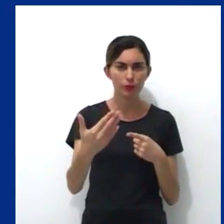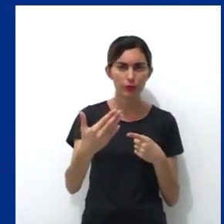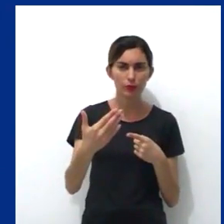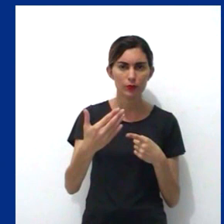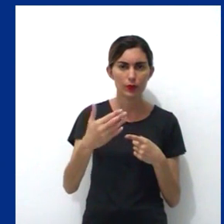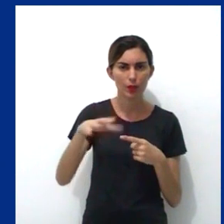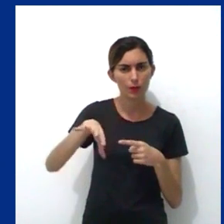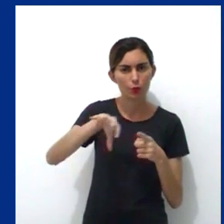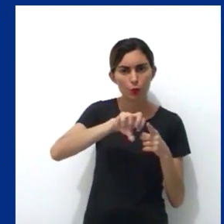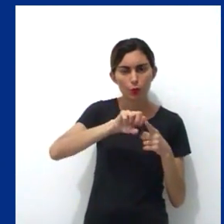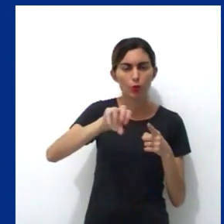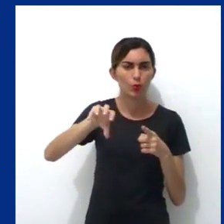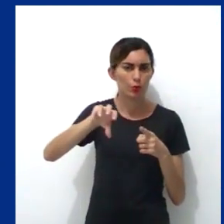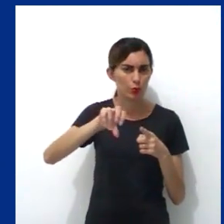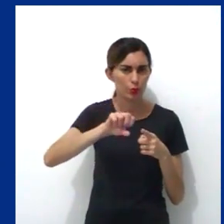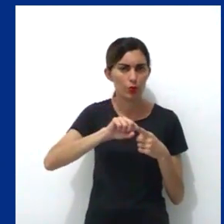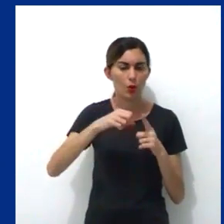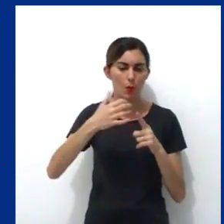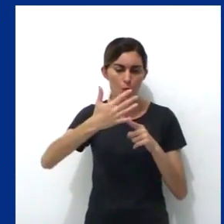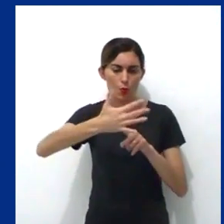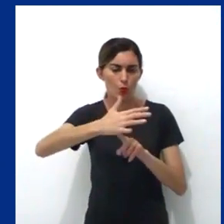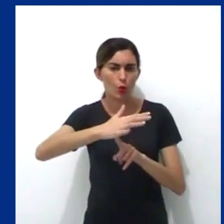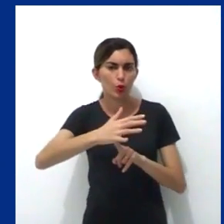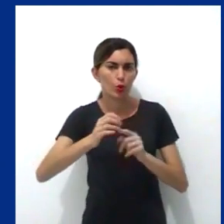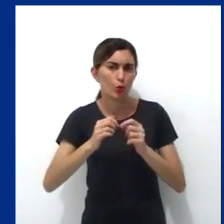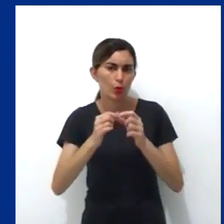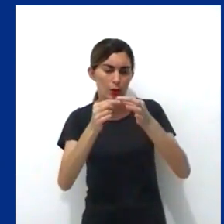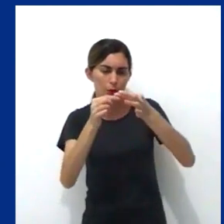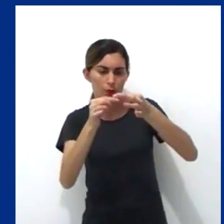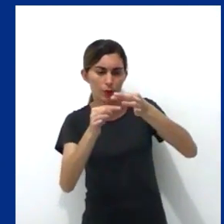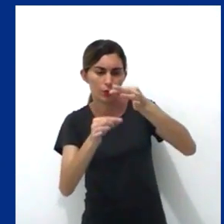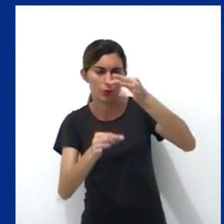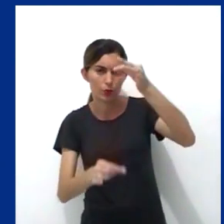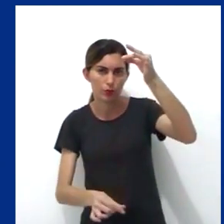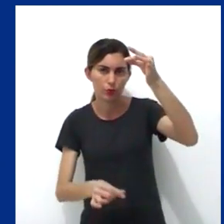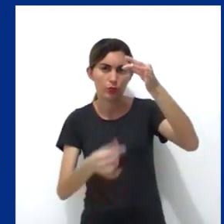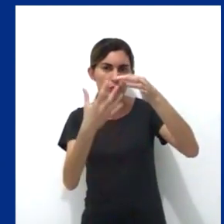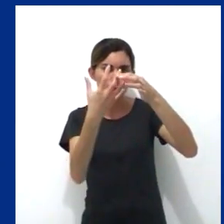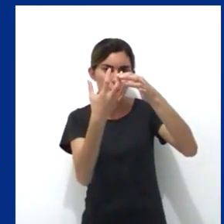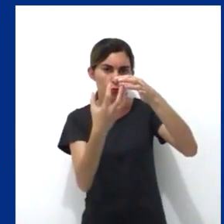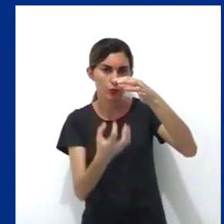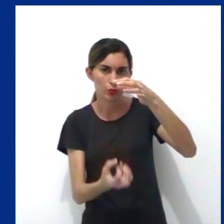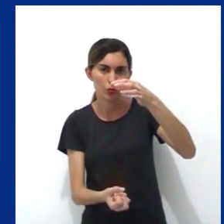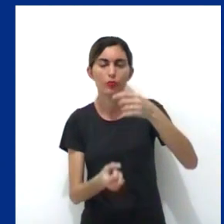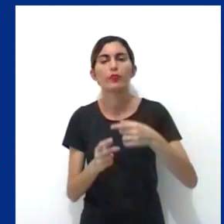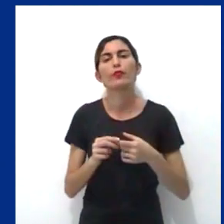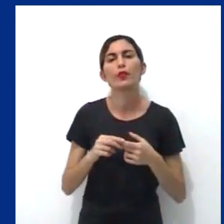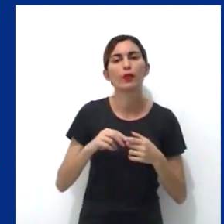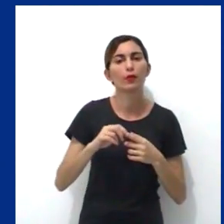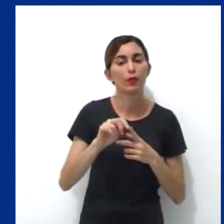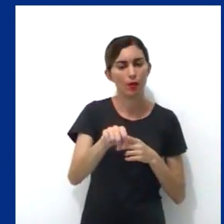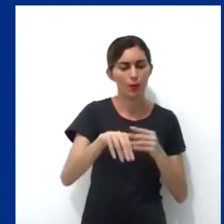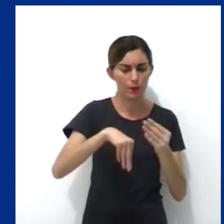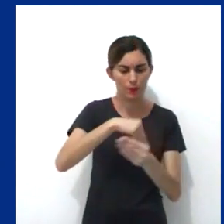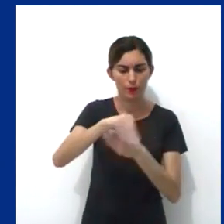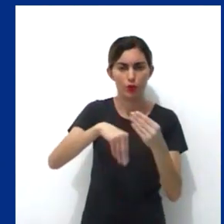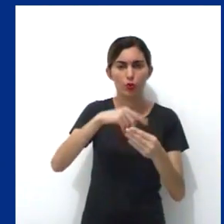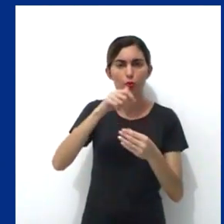vai entrar dentro do motor. Então, vamos ver na imagem aí as etapas desse processo. Então,